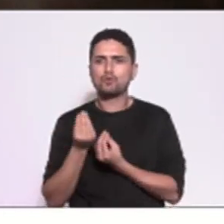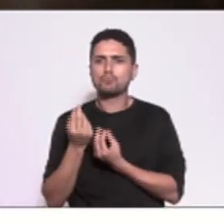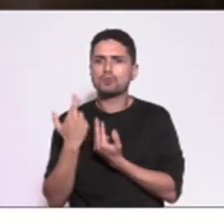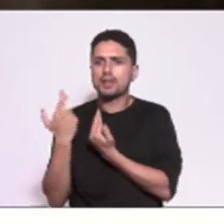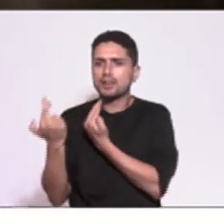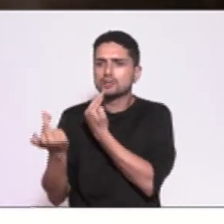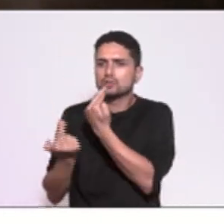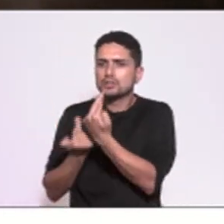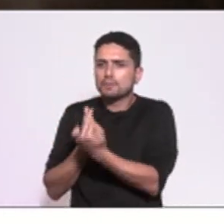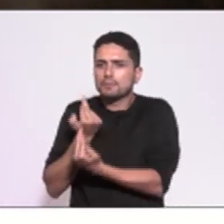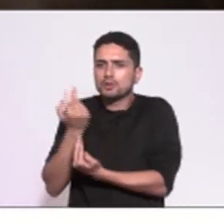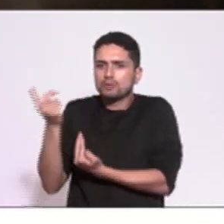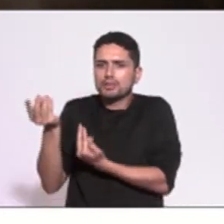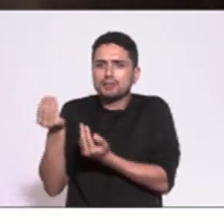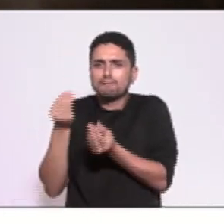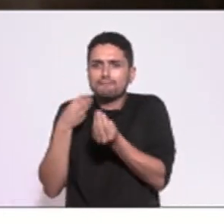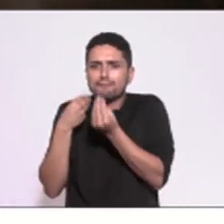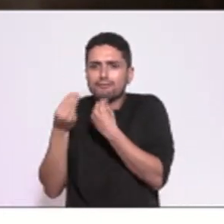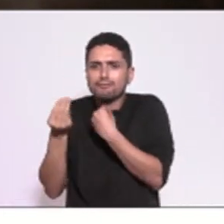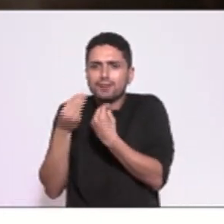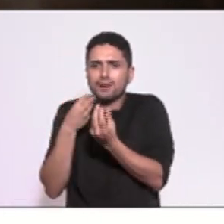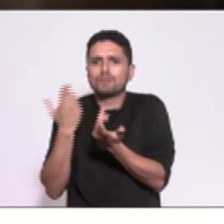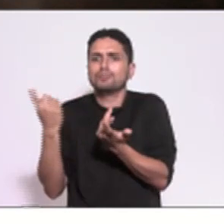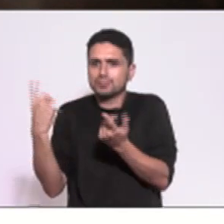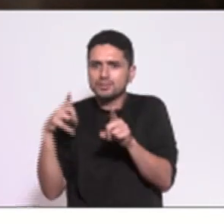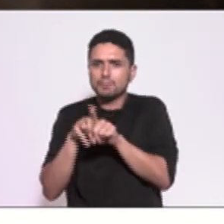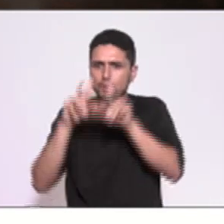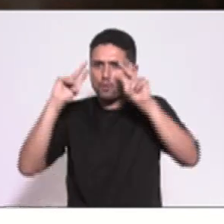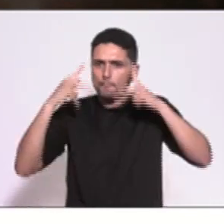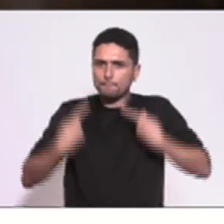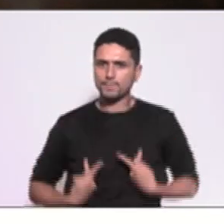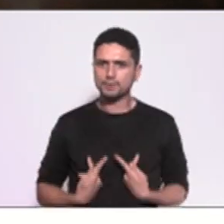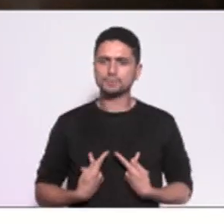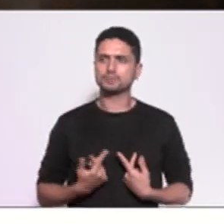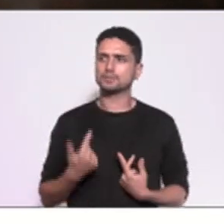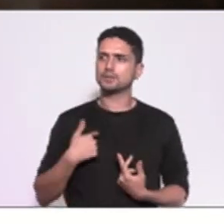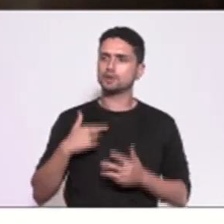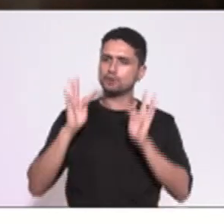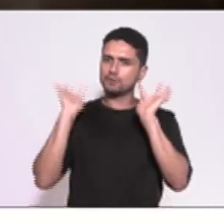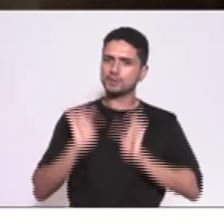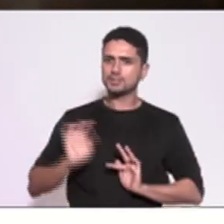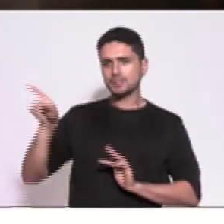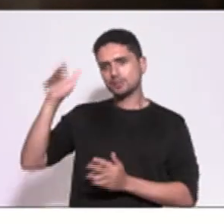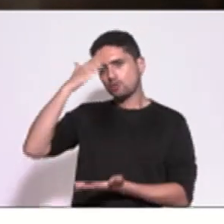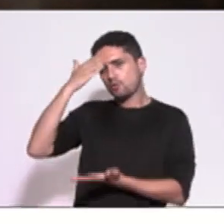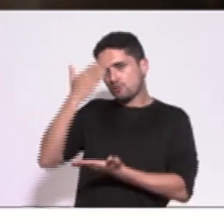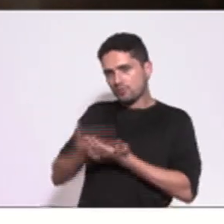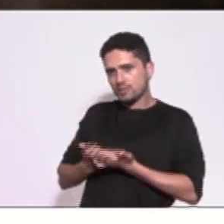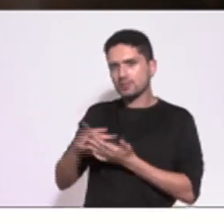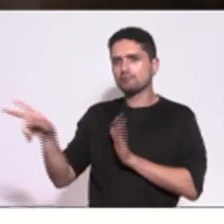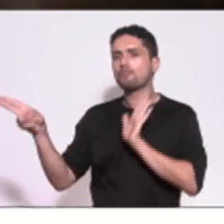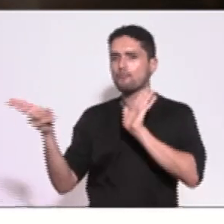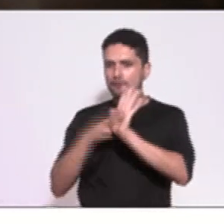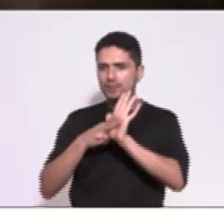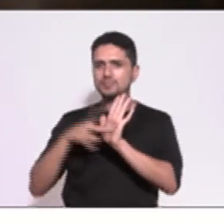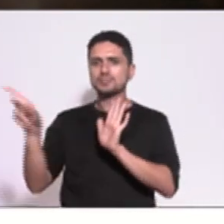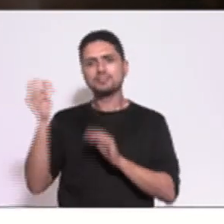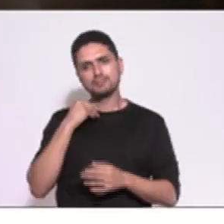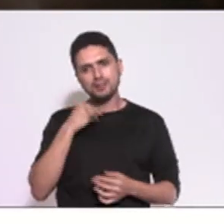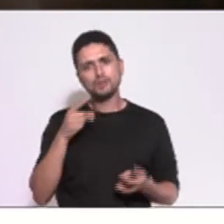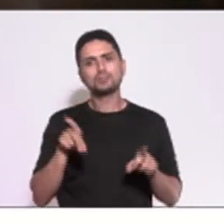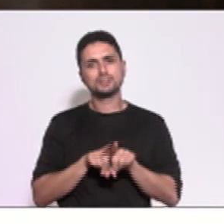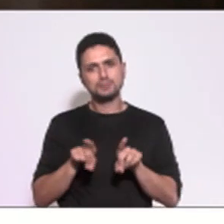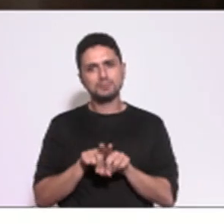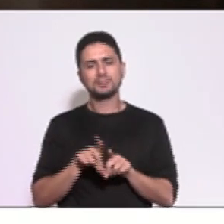humaniza. E eu sou feliz por ele confiar em mim, a ponto de se permitir ser frágil para além da condição de